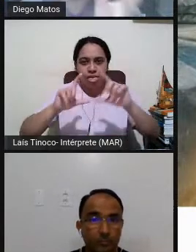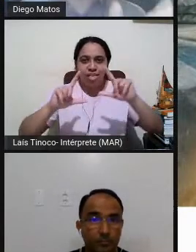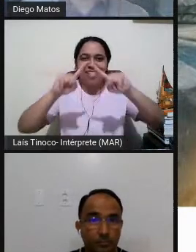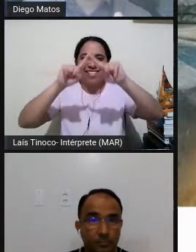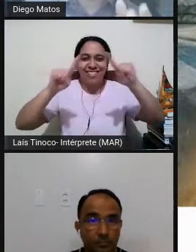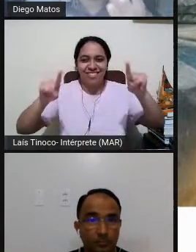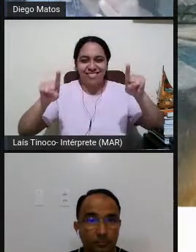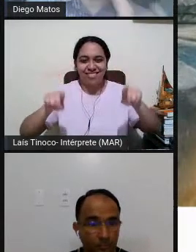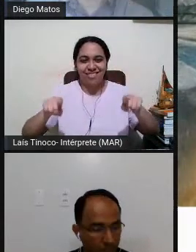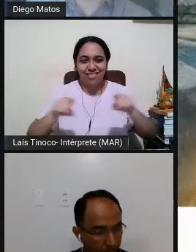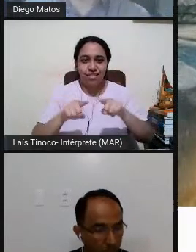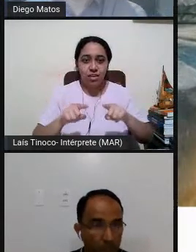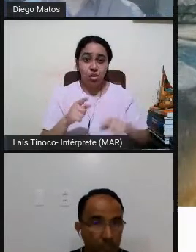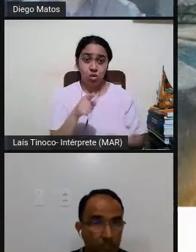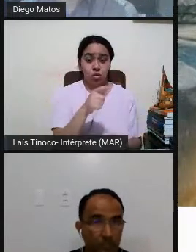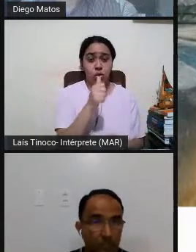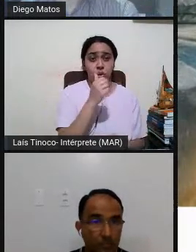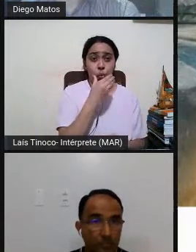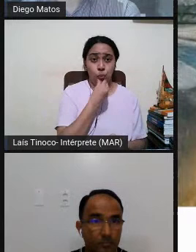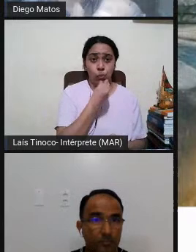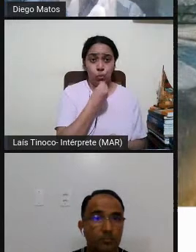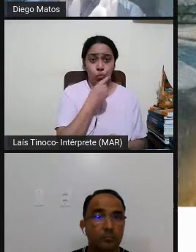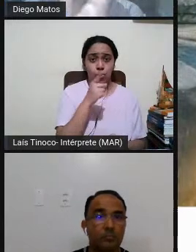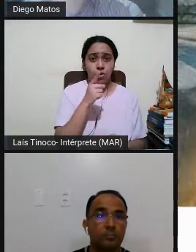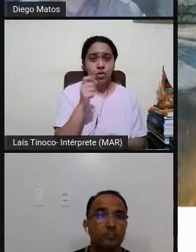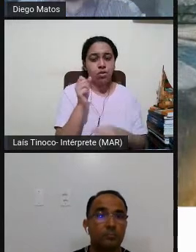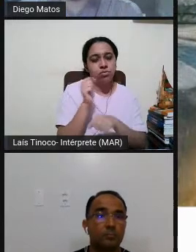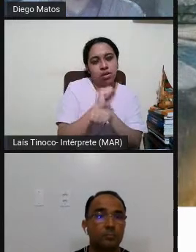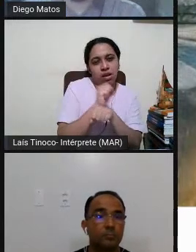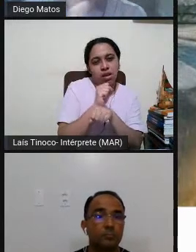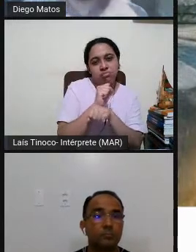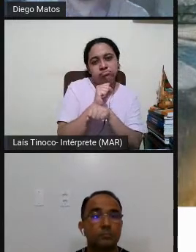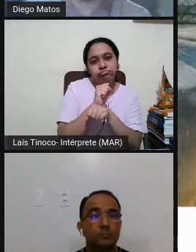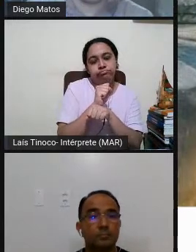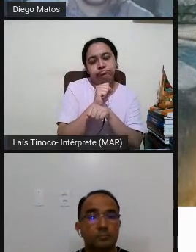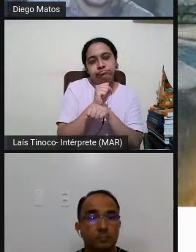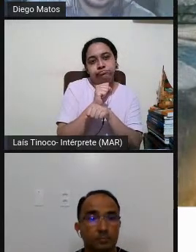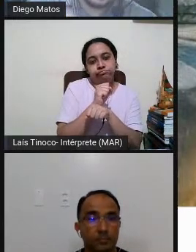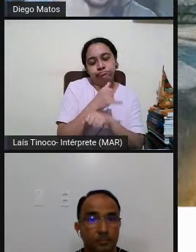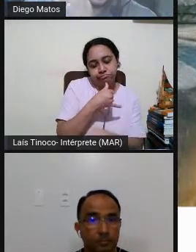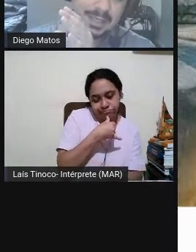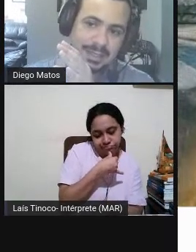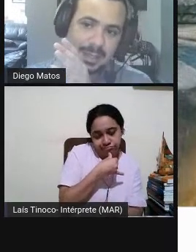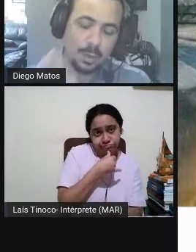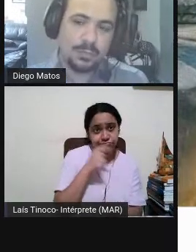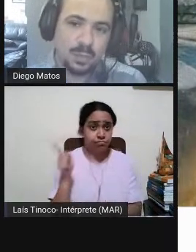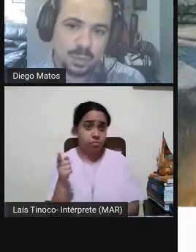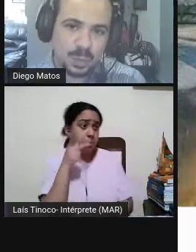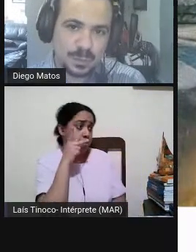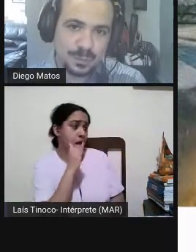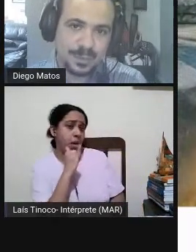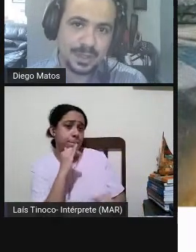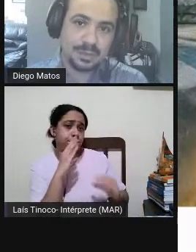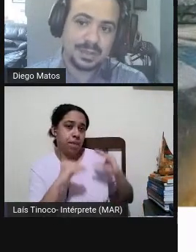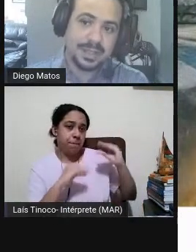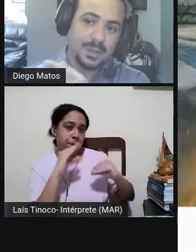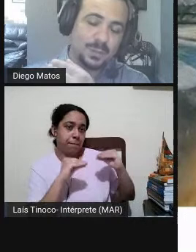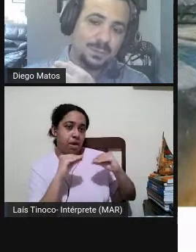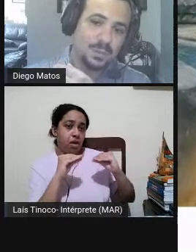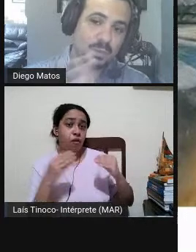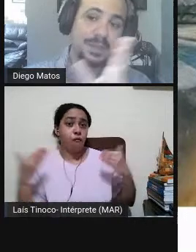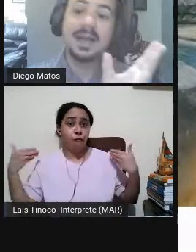a gente tem uma garota vendido no carro triste aqui é o pai dela conversando com ela e ao fundo